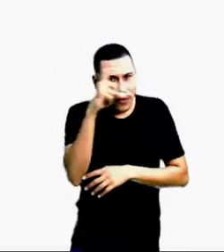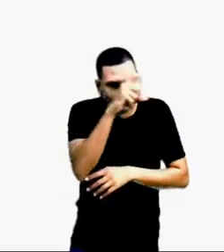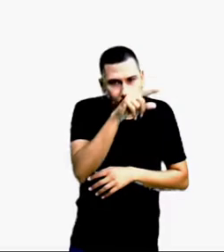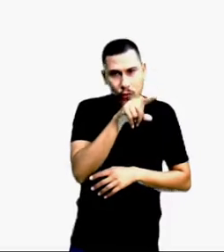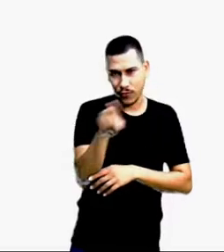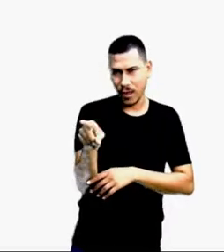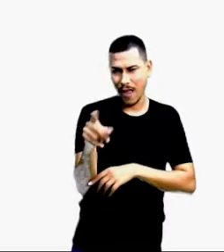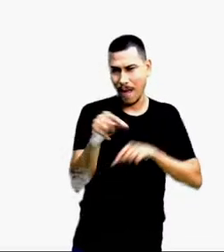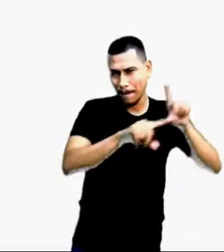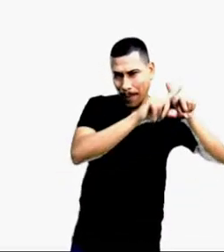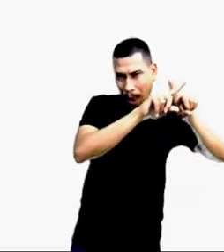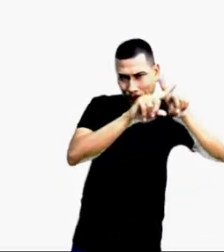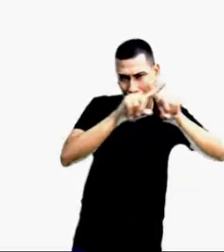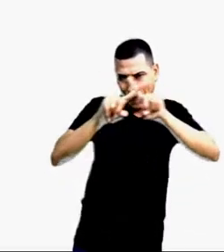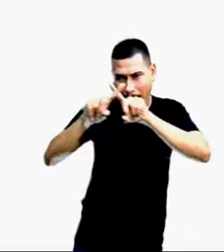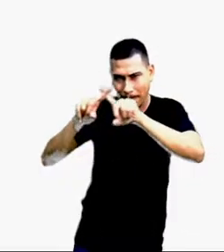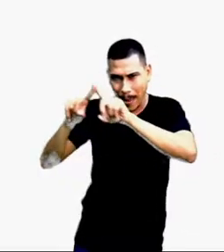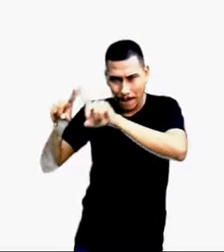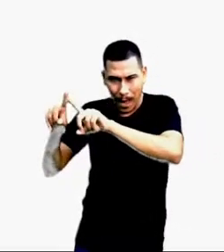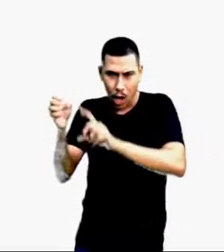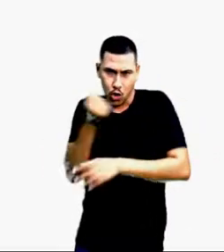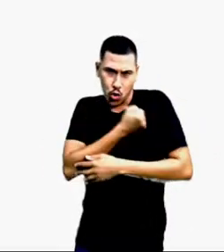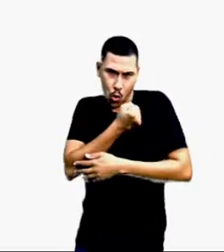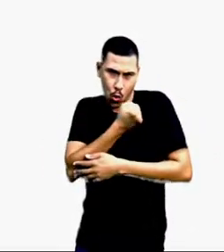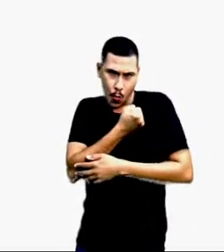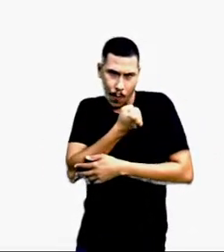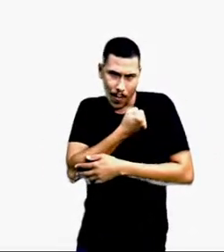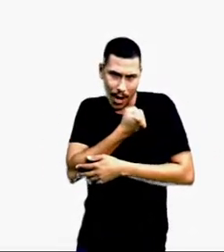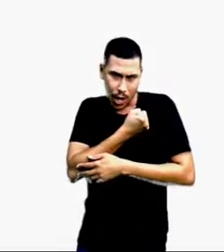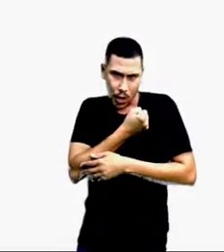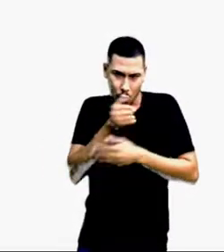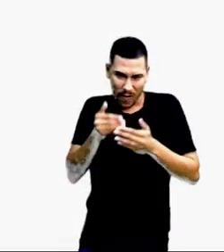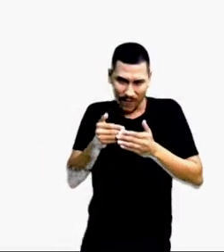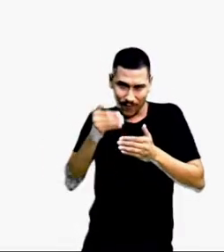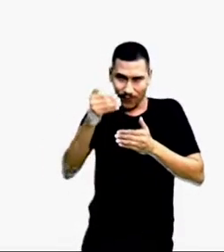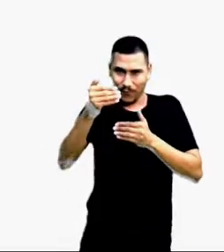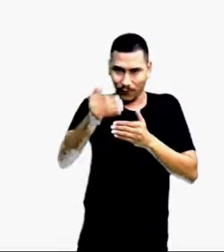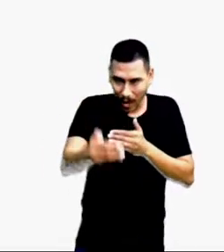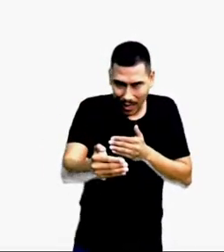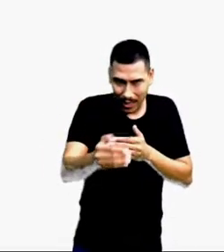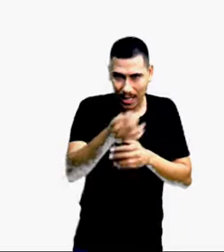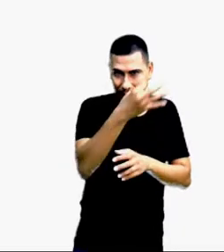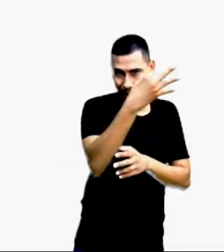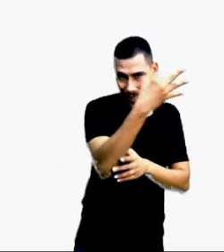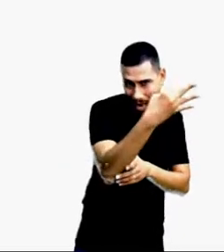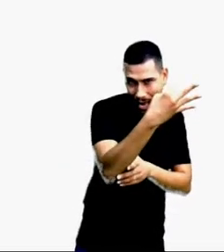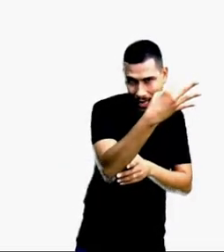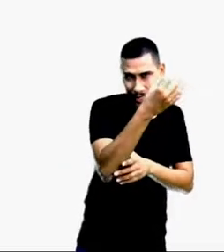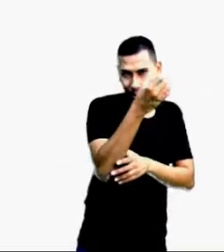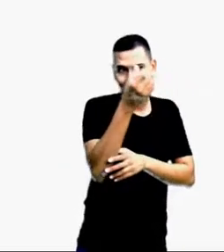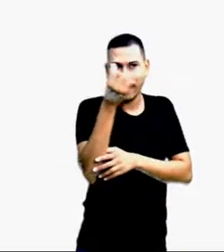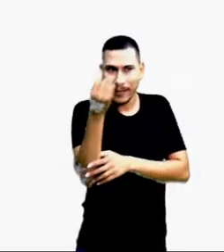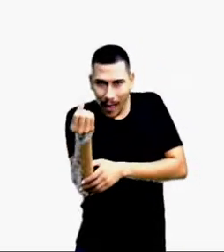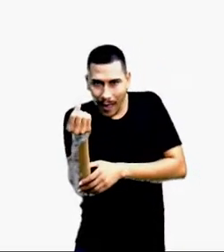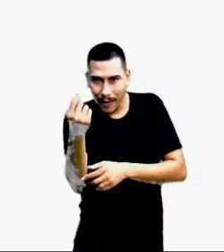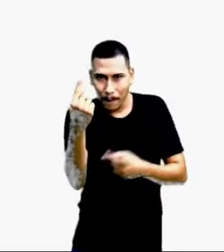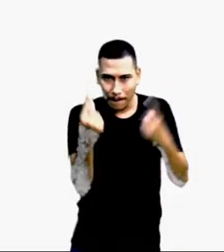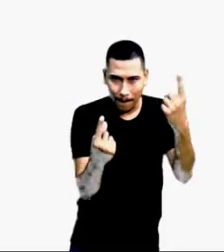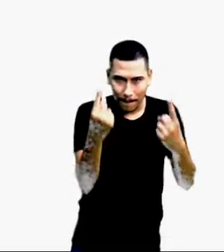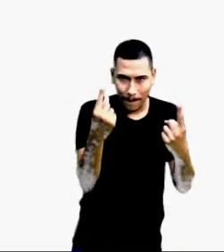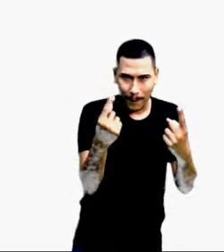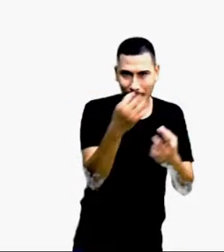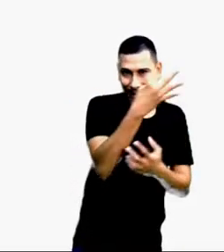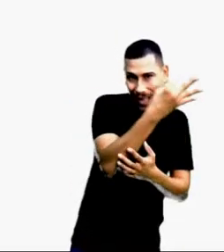vai multiplicar os números que estão à frente, no caso, 3 e 6. 3 vezes